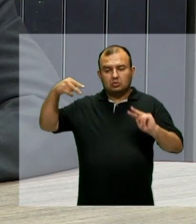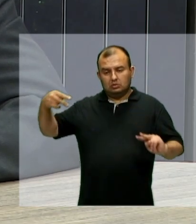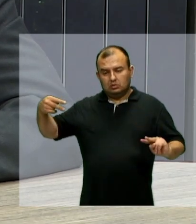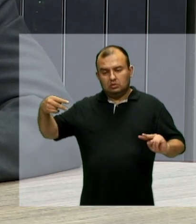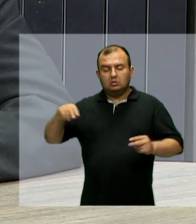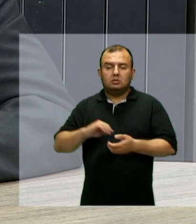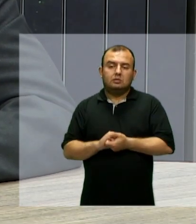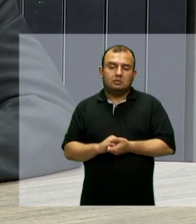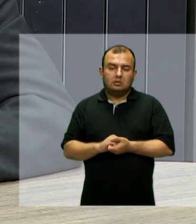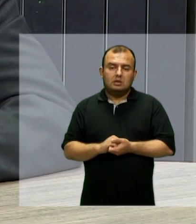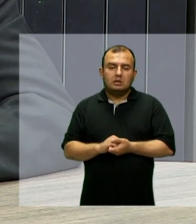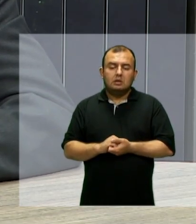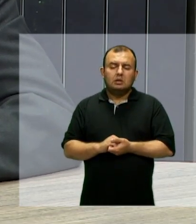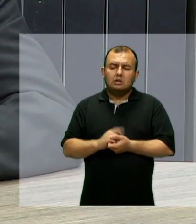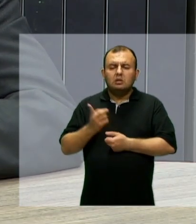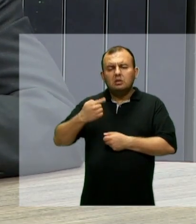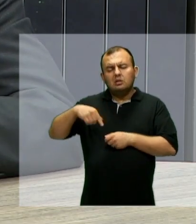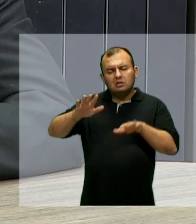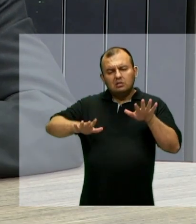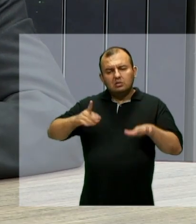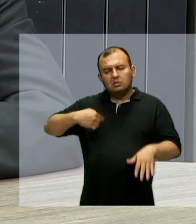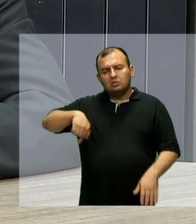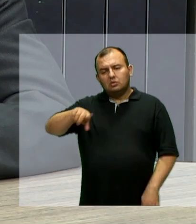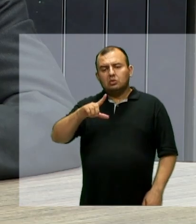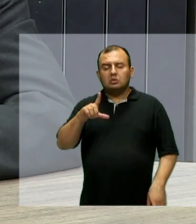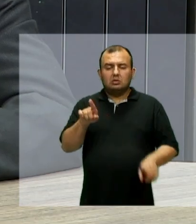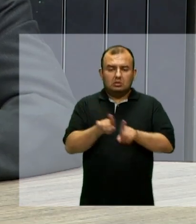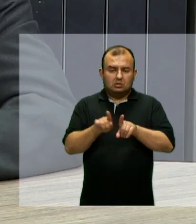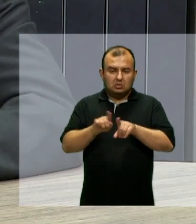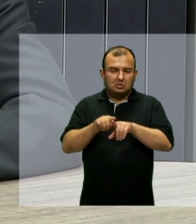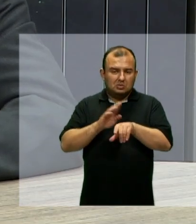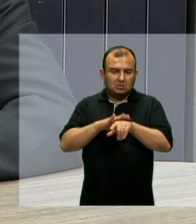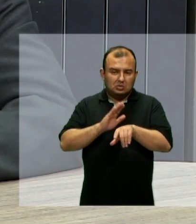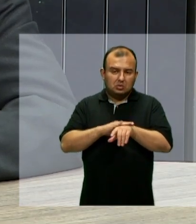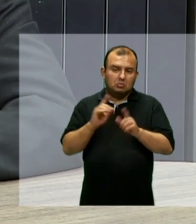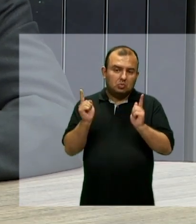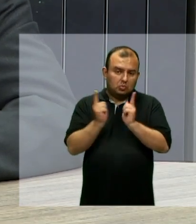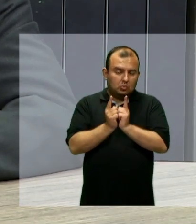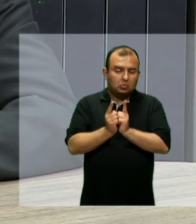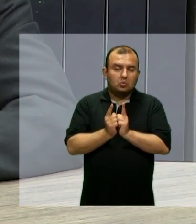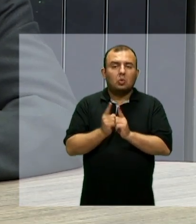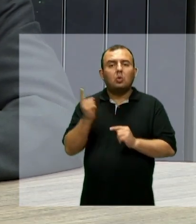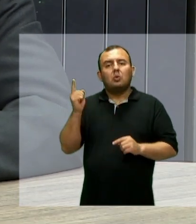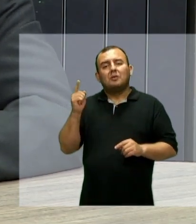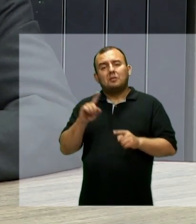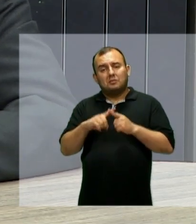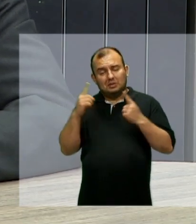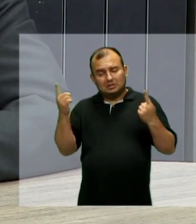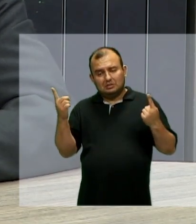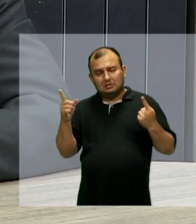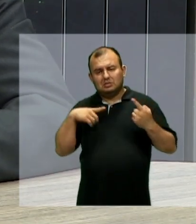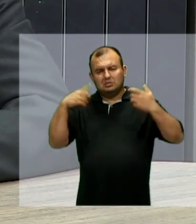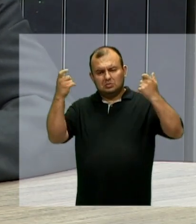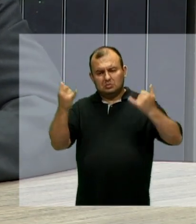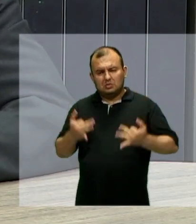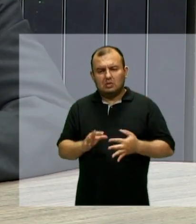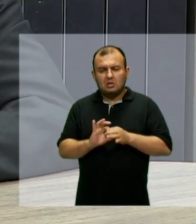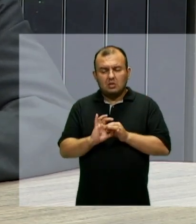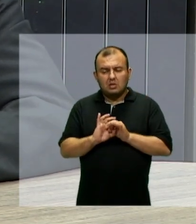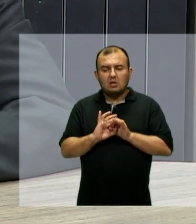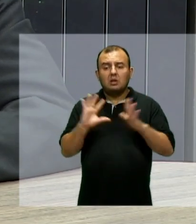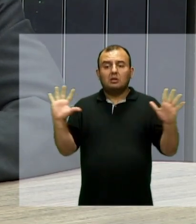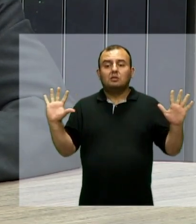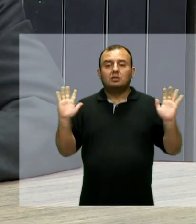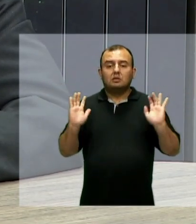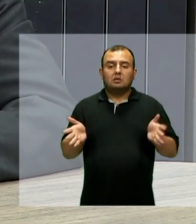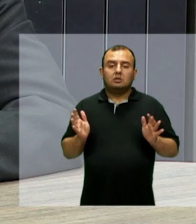Então, a gente talvez, nosso tempo aqui é curto, mas existem hoje já disponíveis exames que são